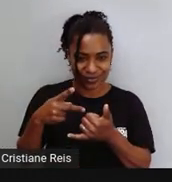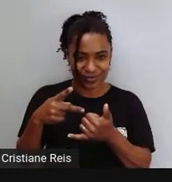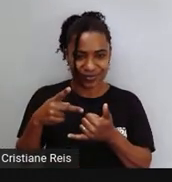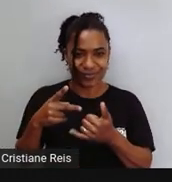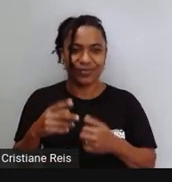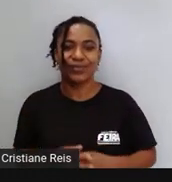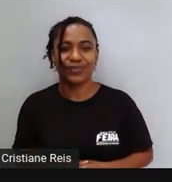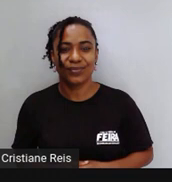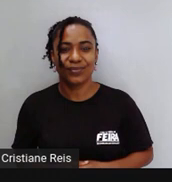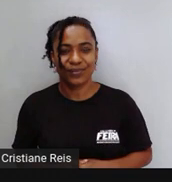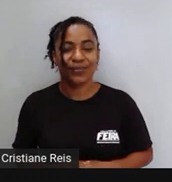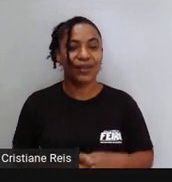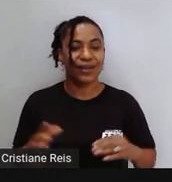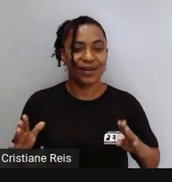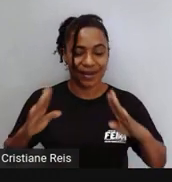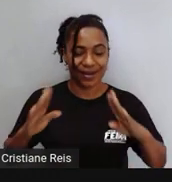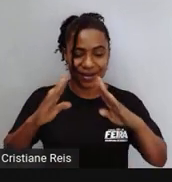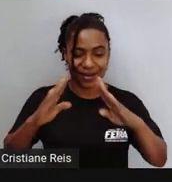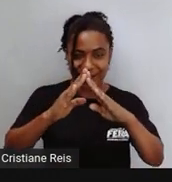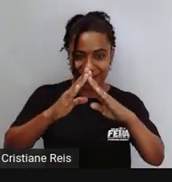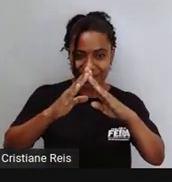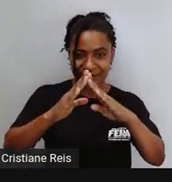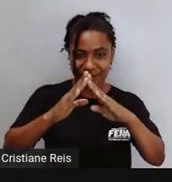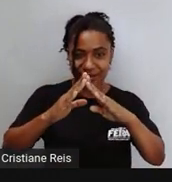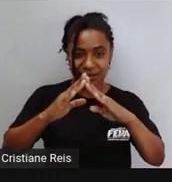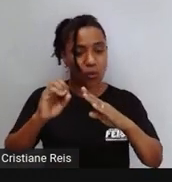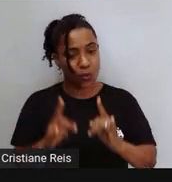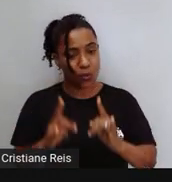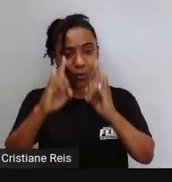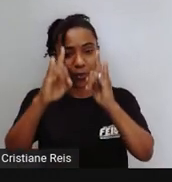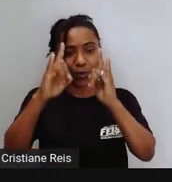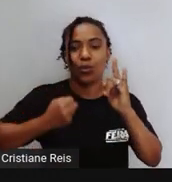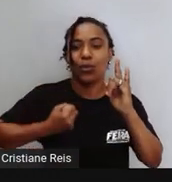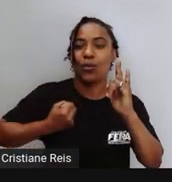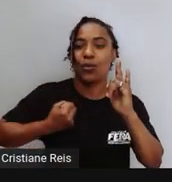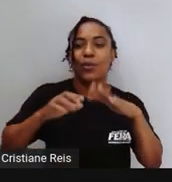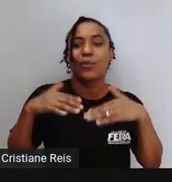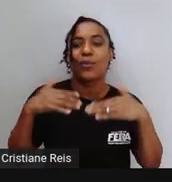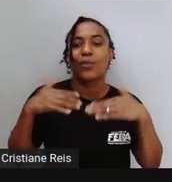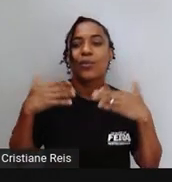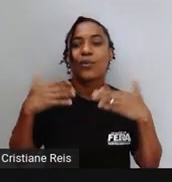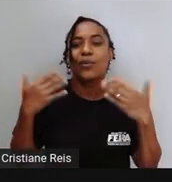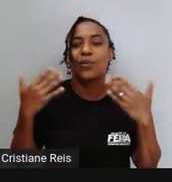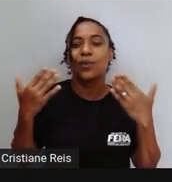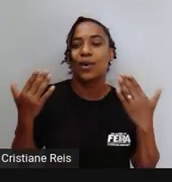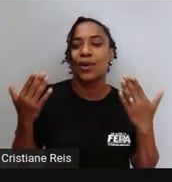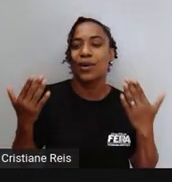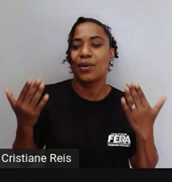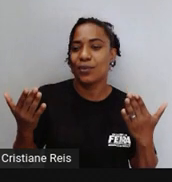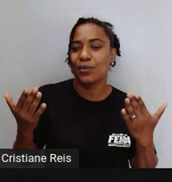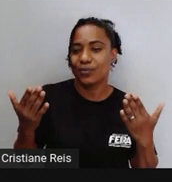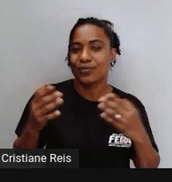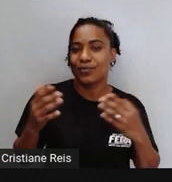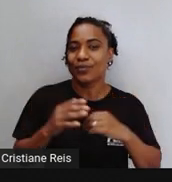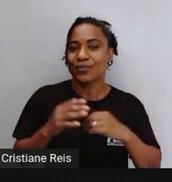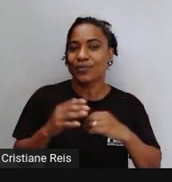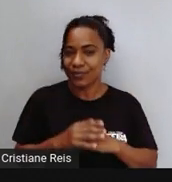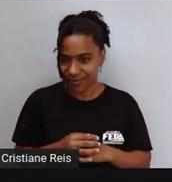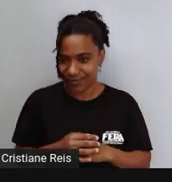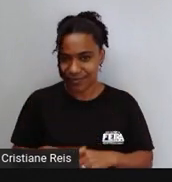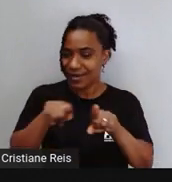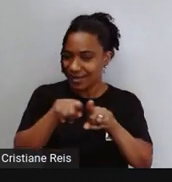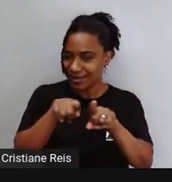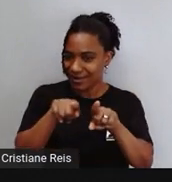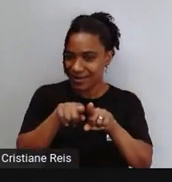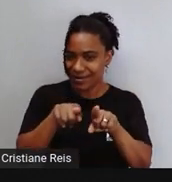number, o número da sua casa ou do seu apartamento. Zip code, aquele código de endereçamento postal, que a